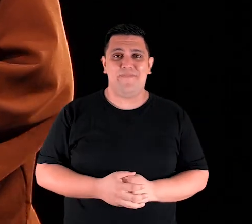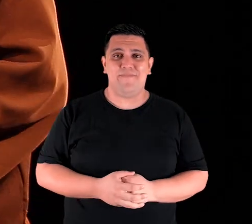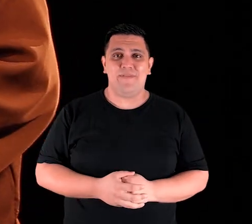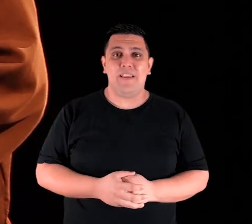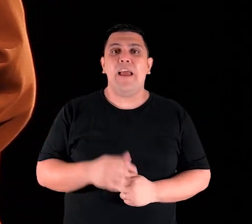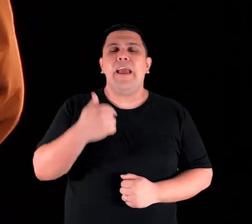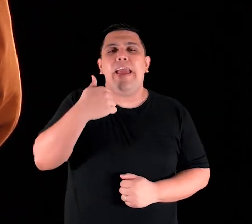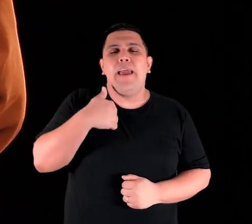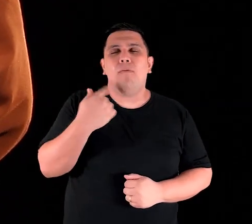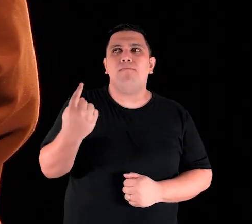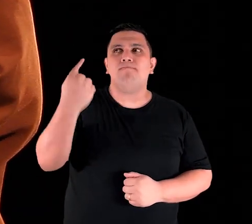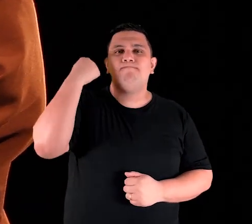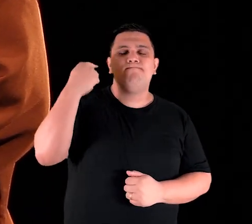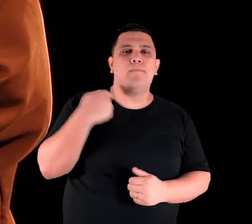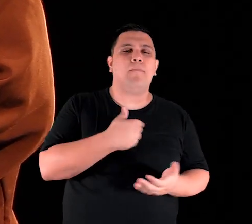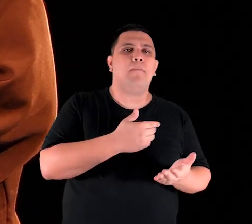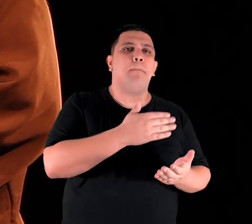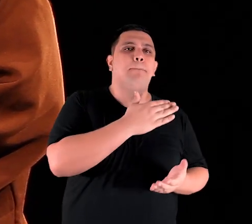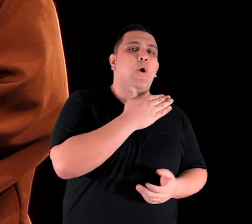Eu morri.